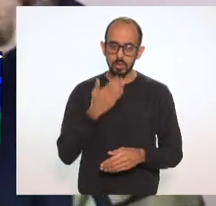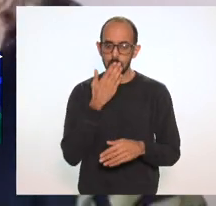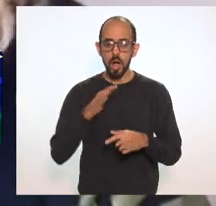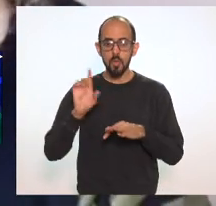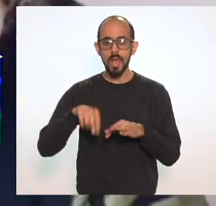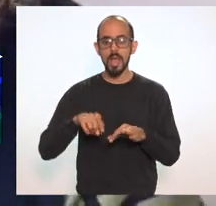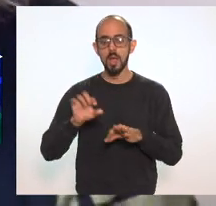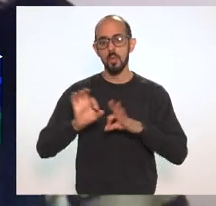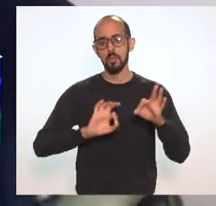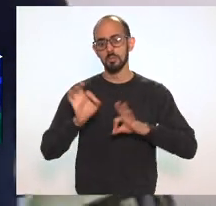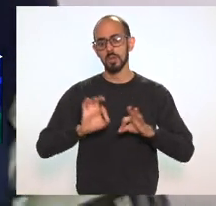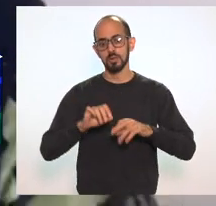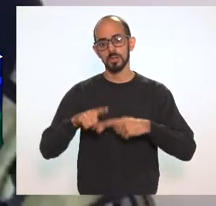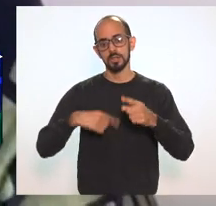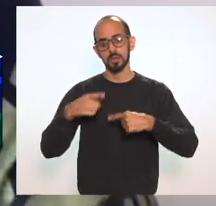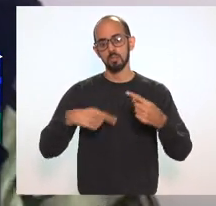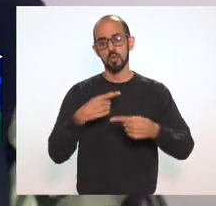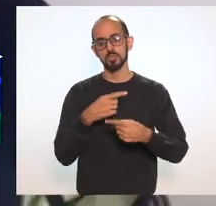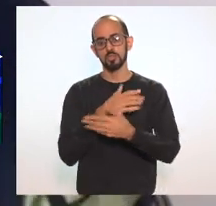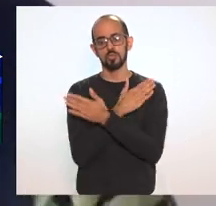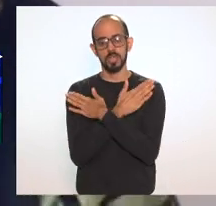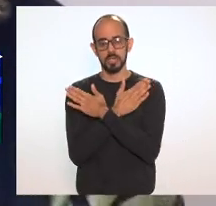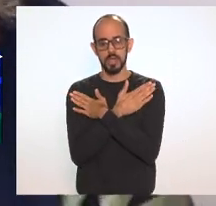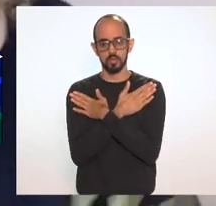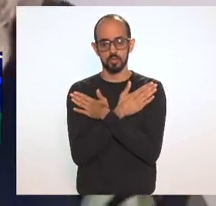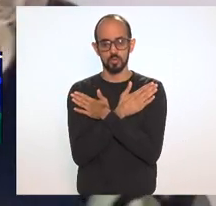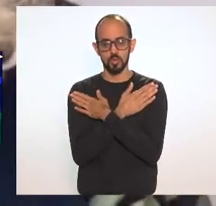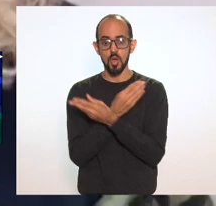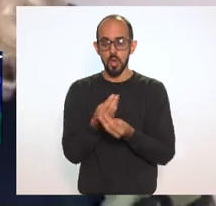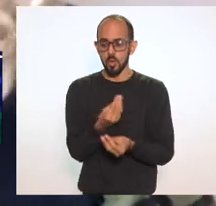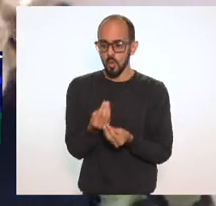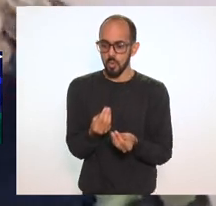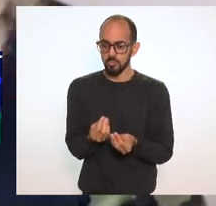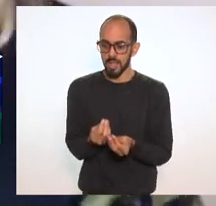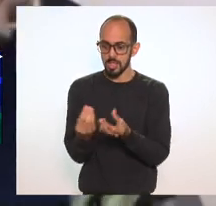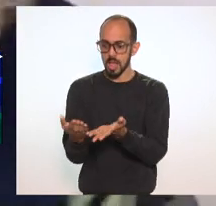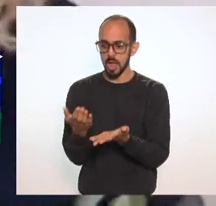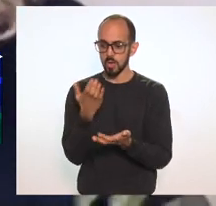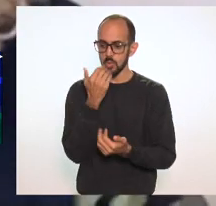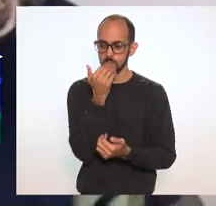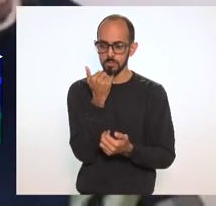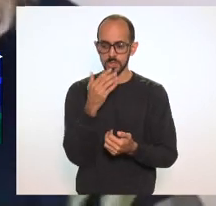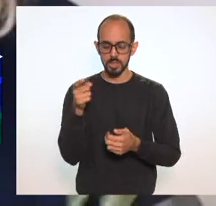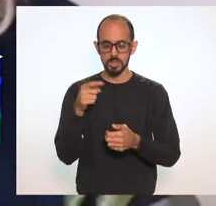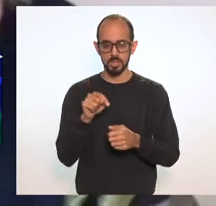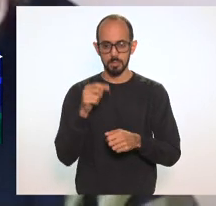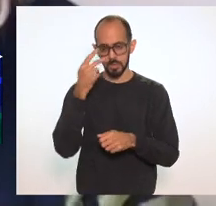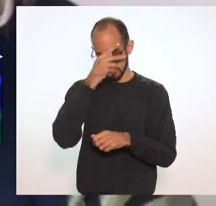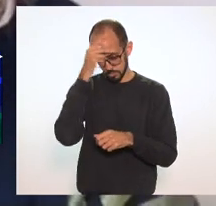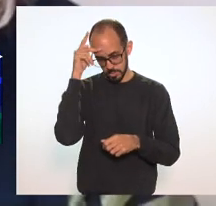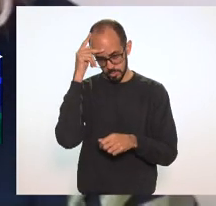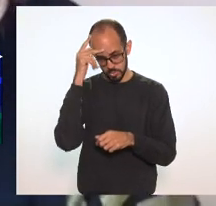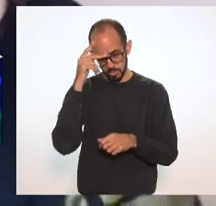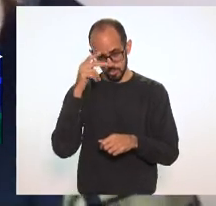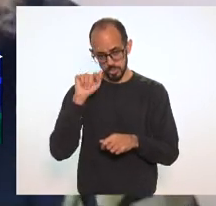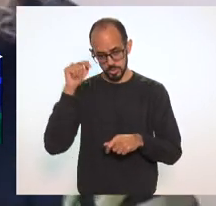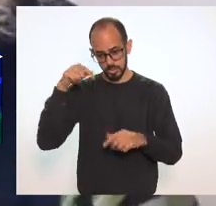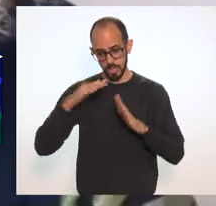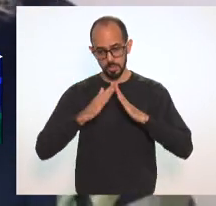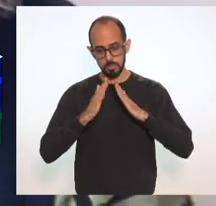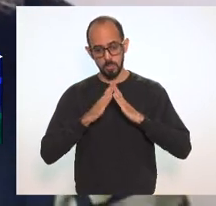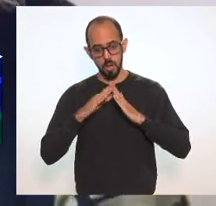para depois do feriadão como garantir comida no prato dos brasileiros deles cidadãos Fluminenses